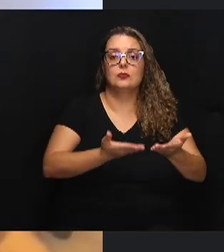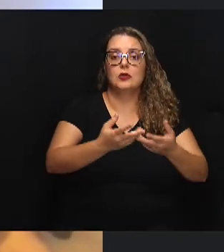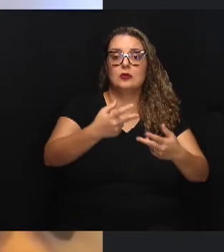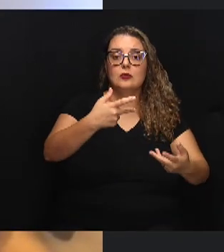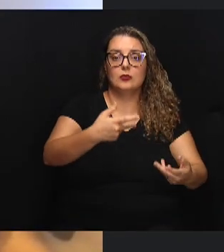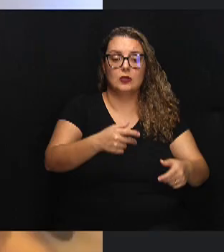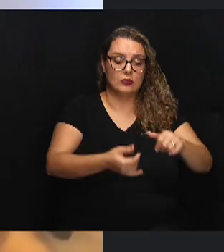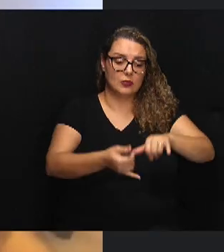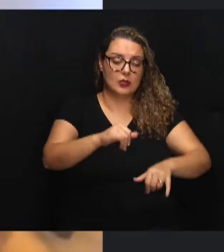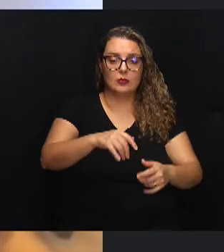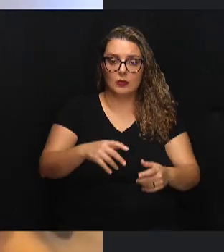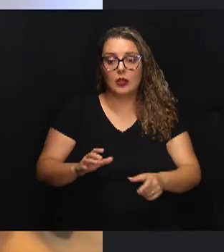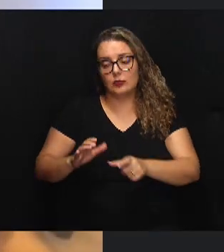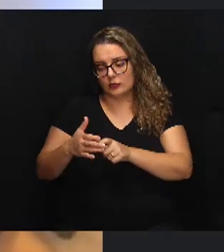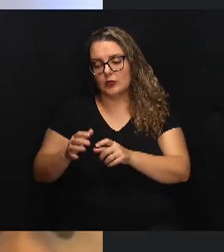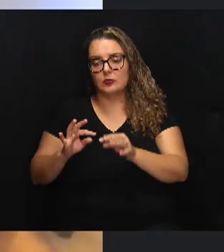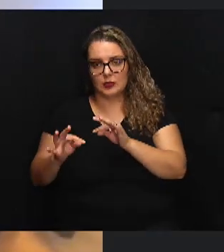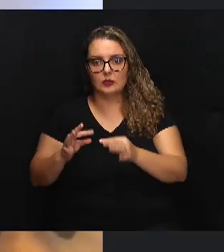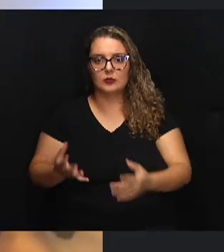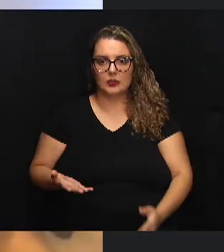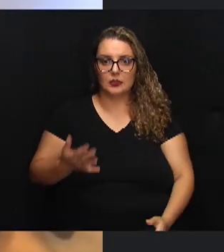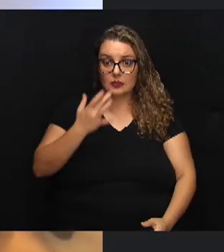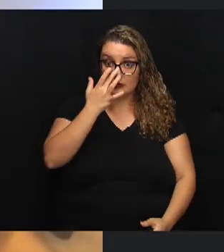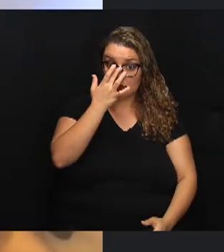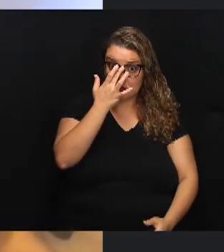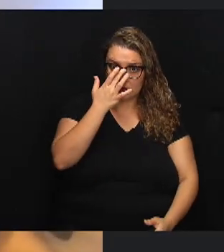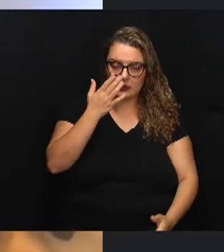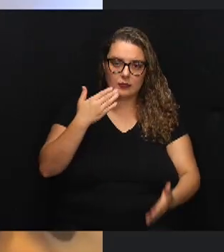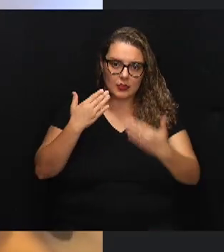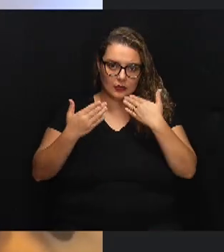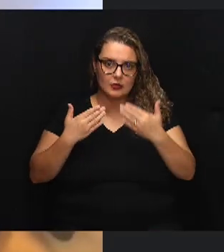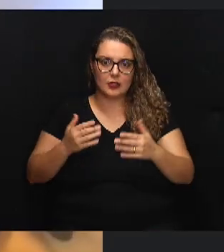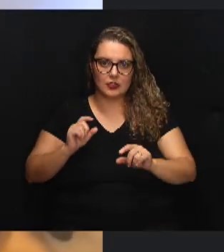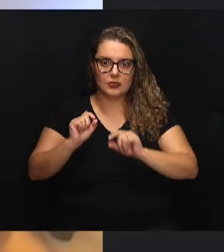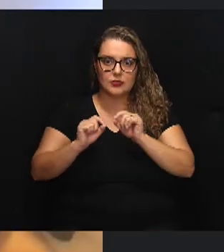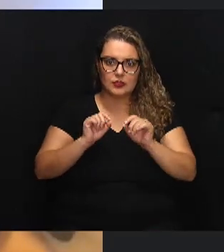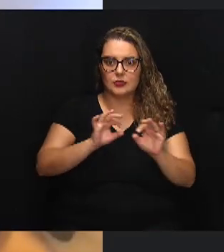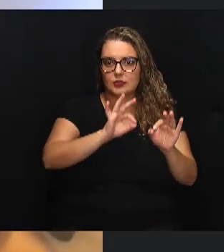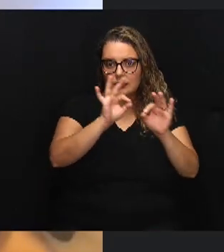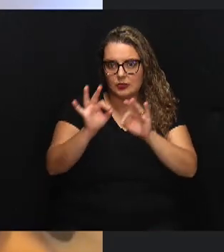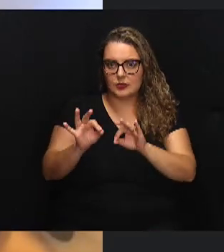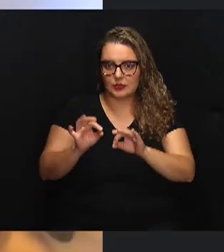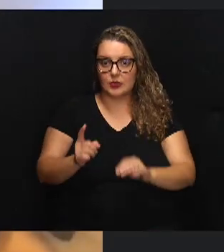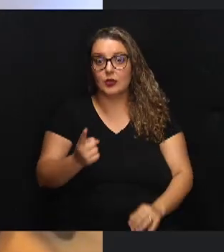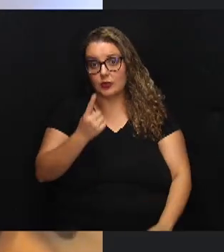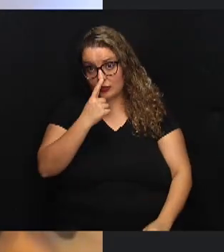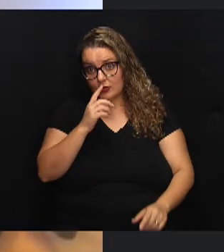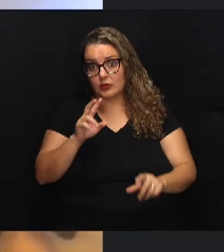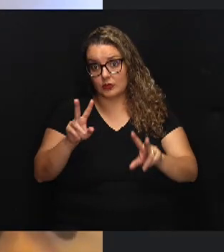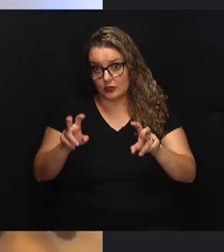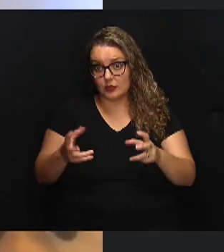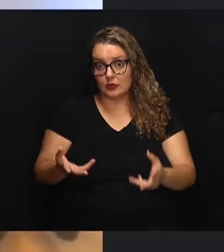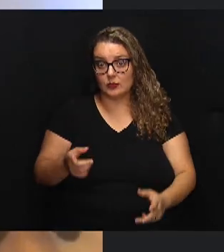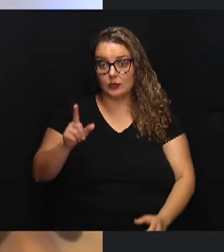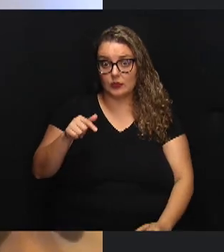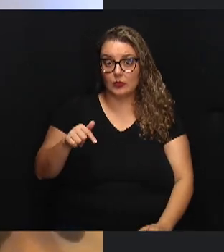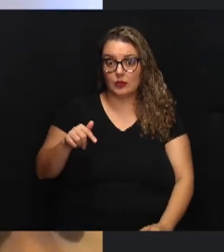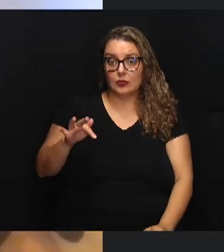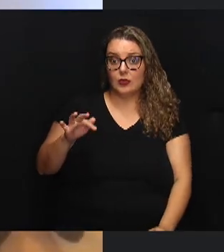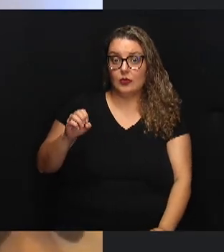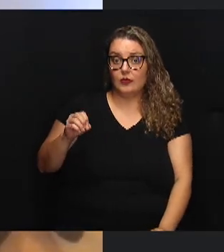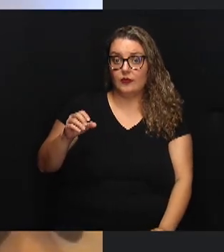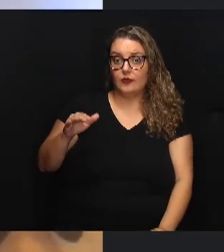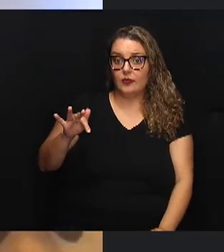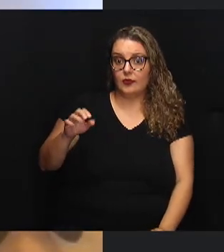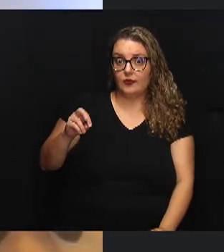termo técnico, mas eu vou comentar até para fins aí de quem tiver alguma afinidade com o tema. É o FOLFIRINOX, o